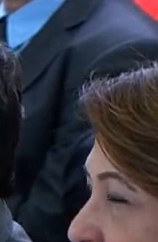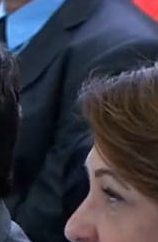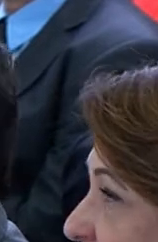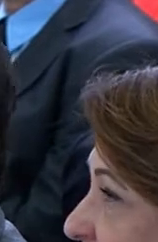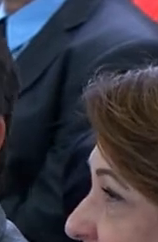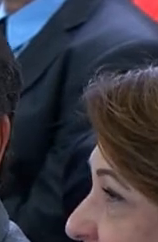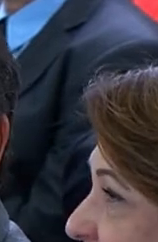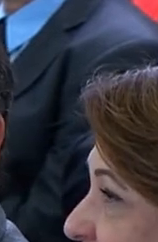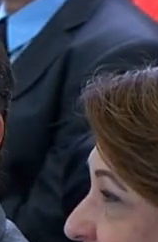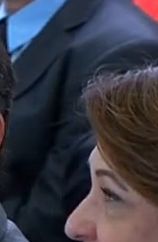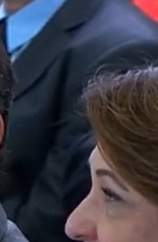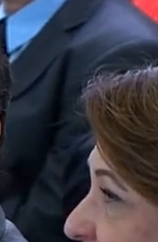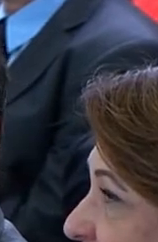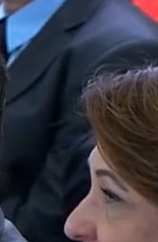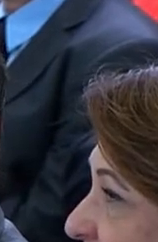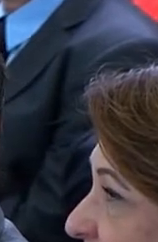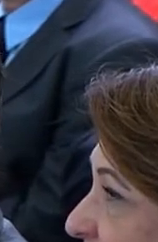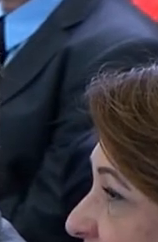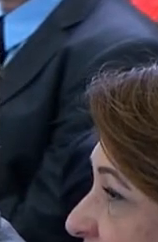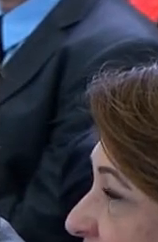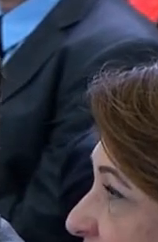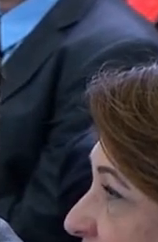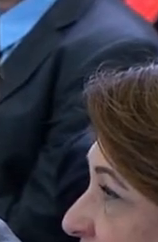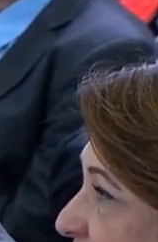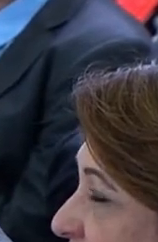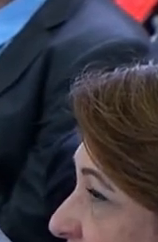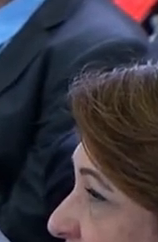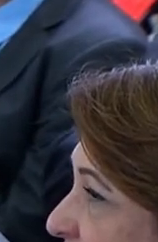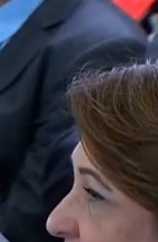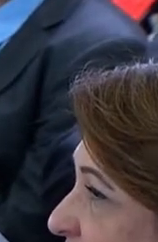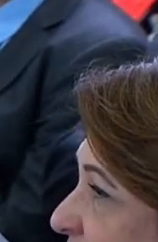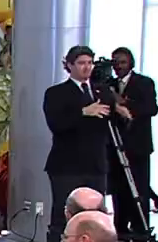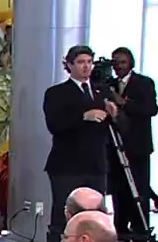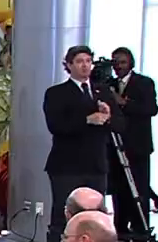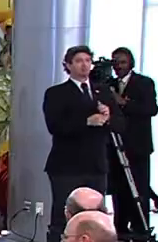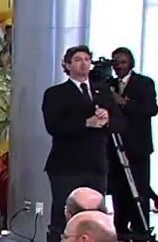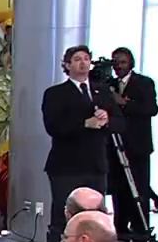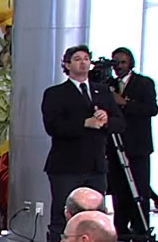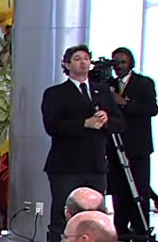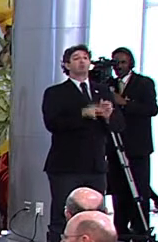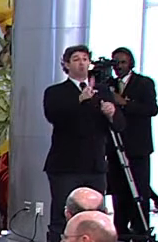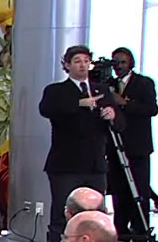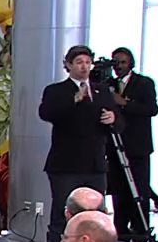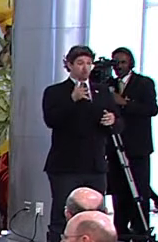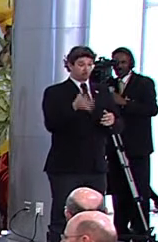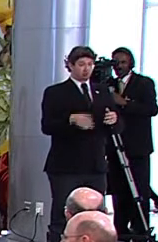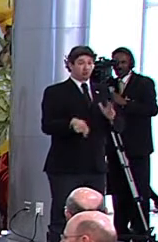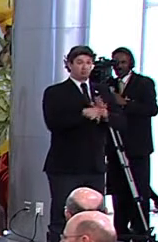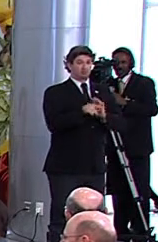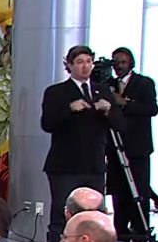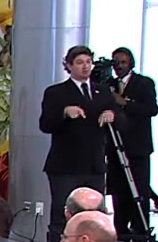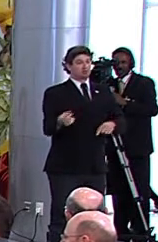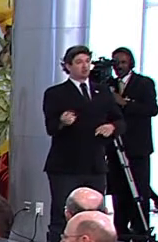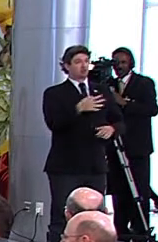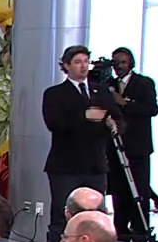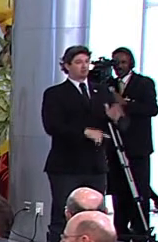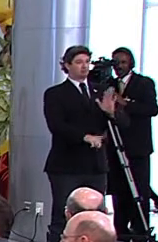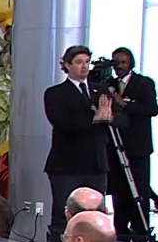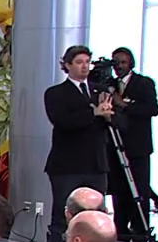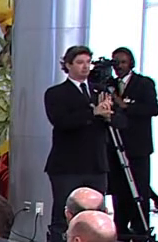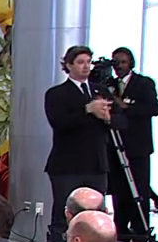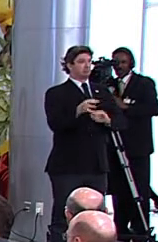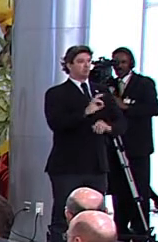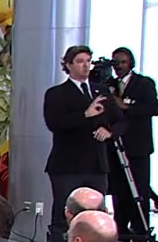2.500 toneladas de alimentos para as Forças Armadas, já fazendo uso deste novo marco